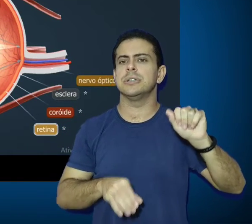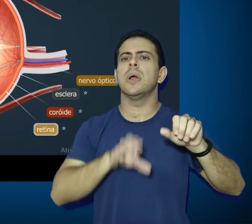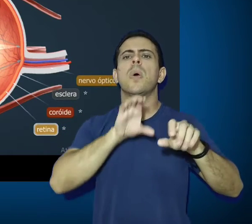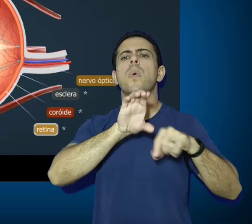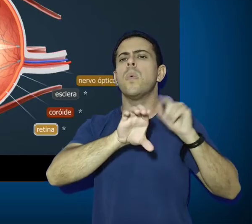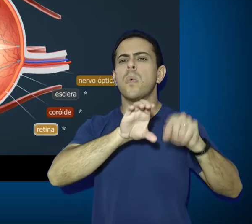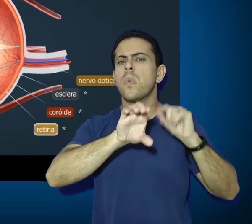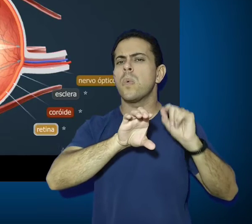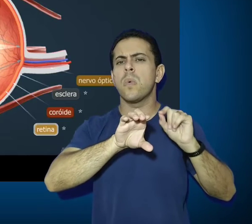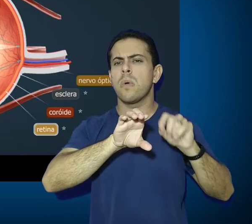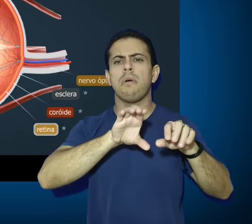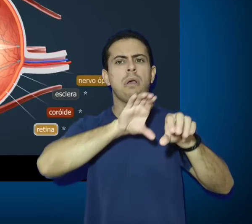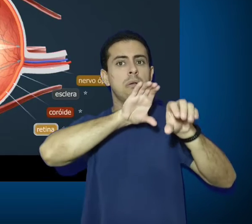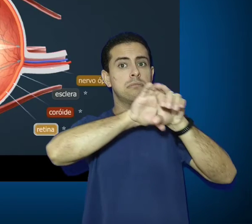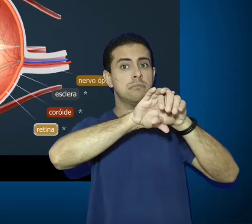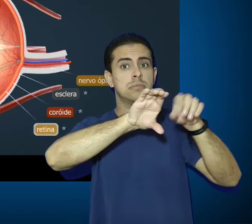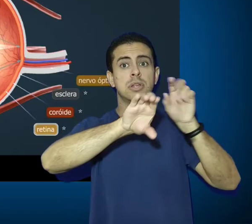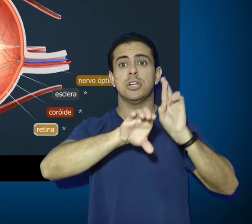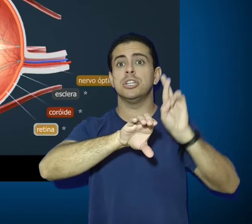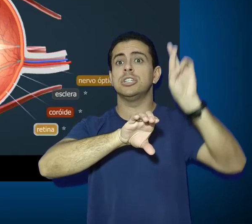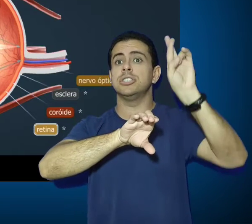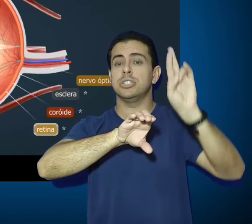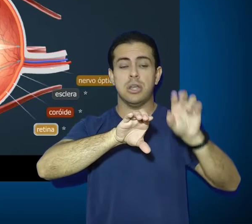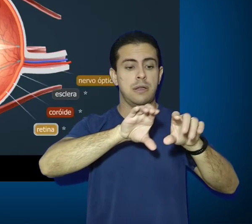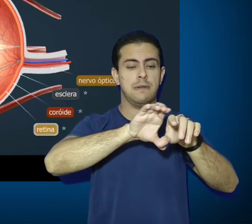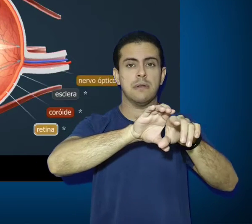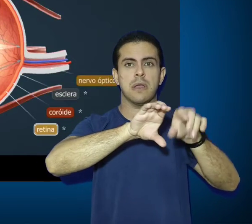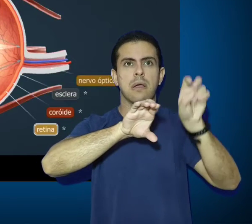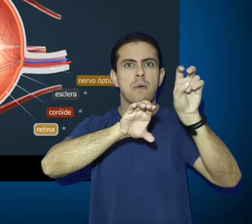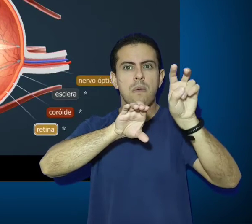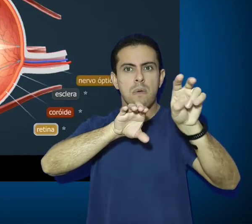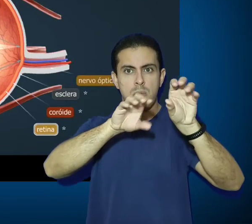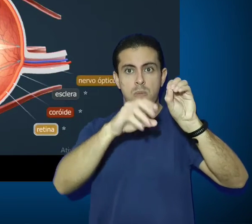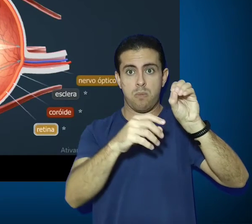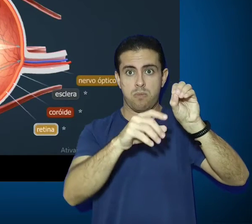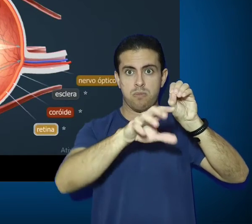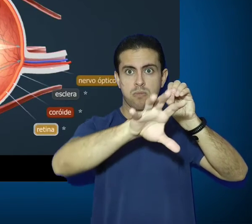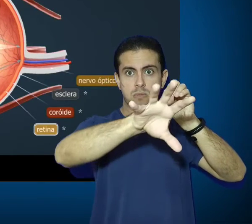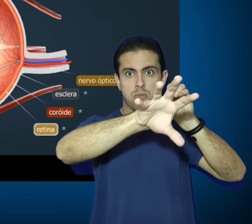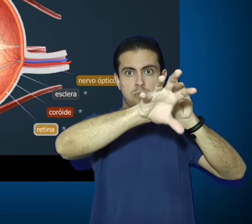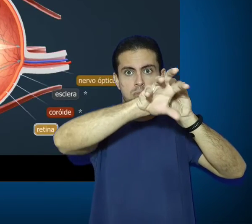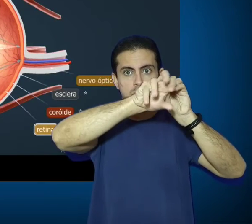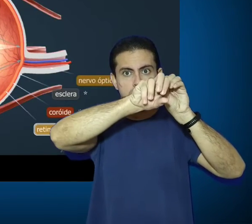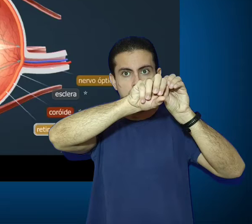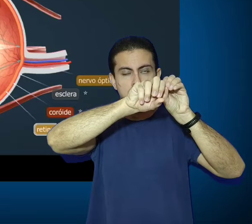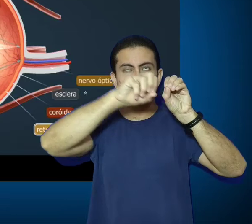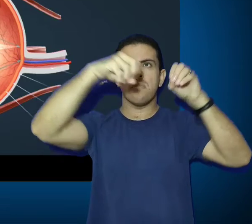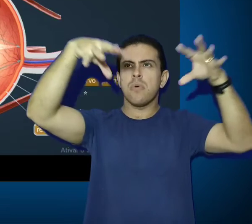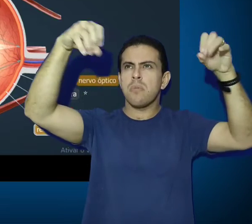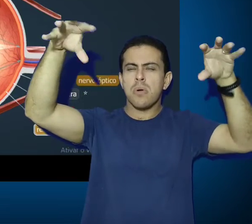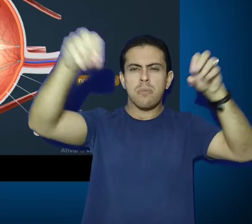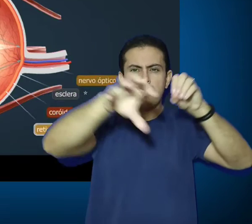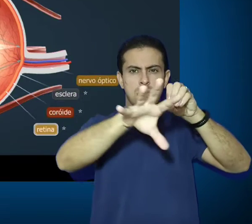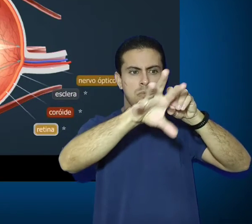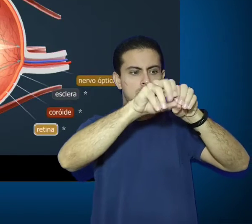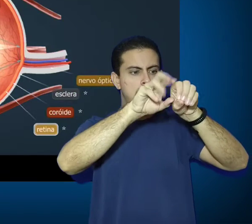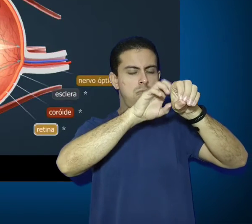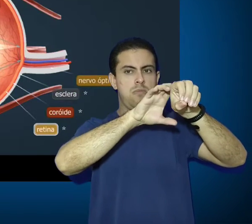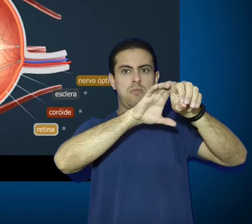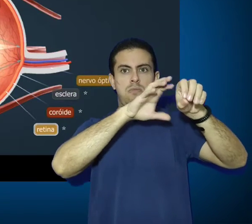nervosos, que vai ser decodificada por aquela região do cérebro que nós falamos agora há pouco, que é o centro